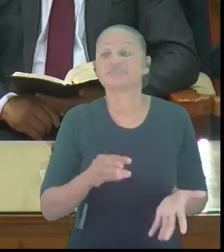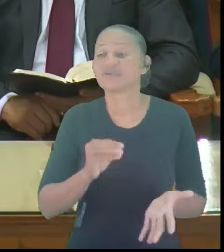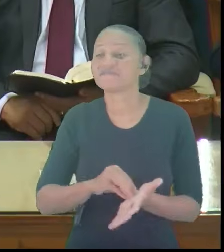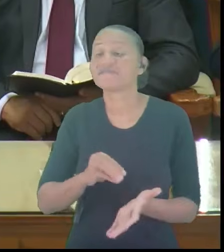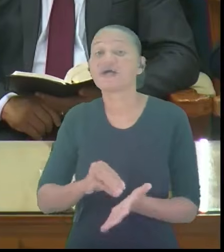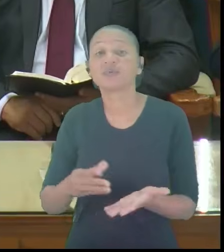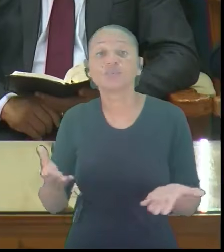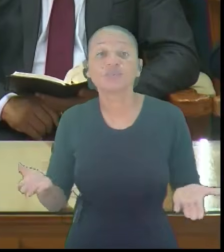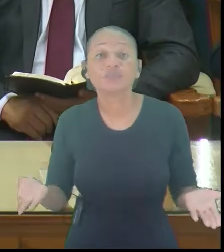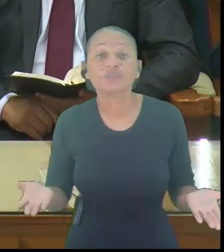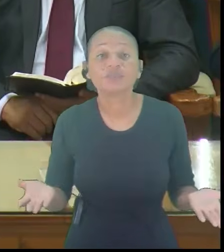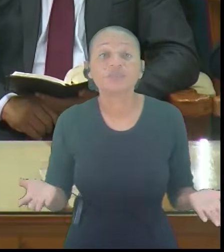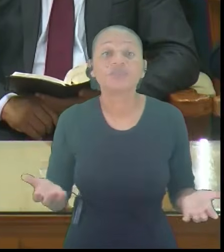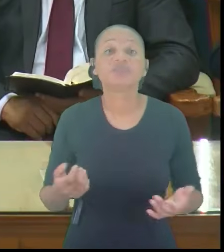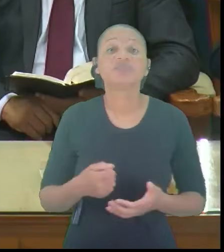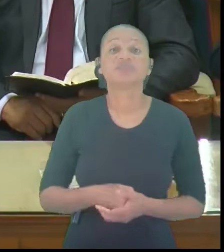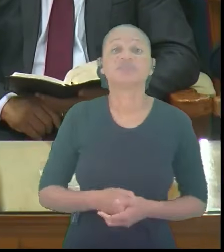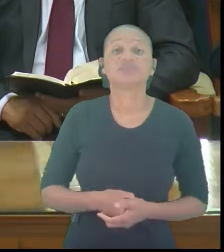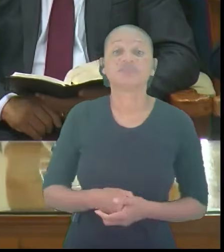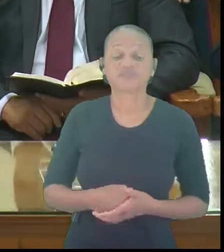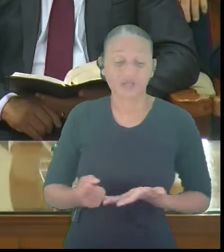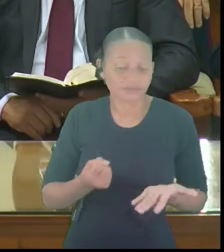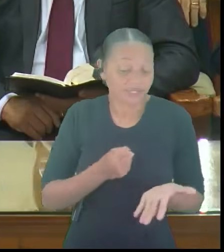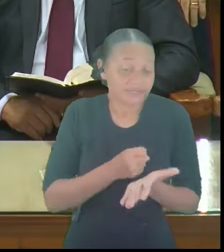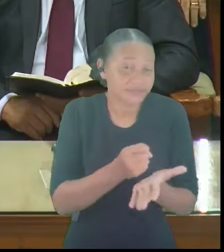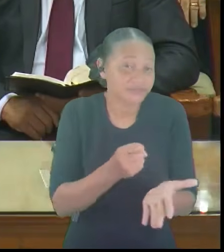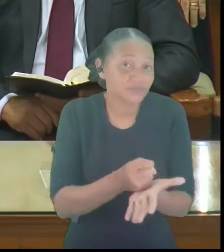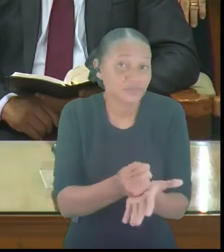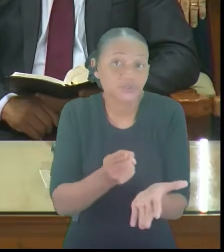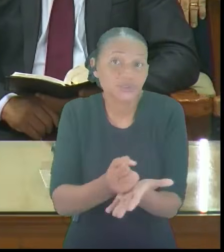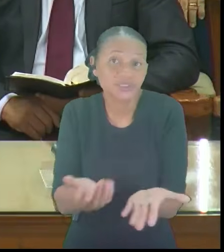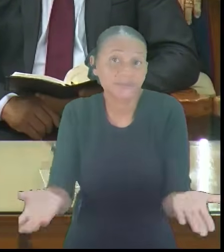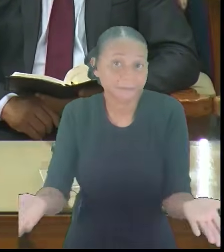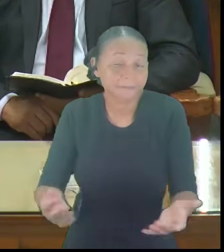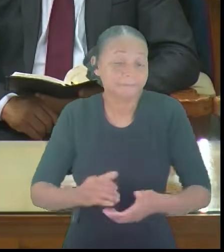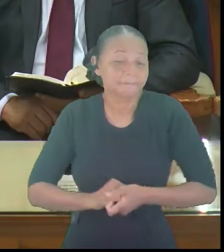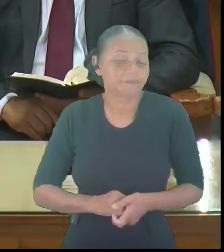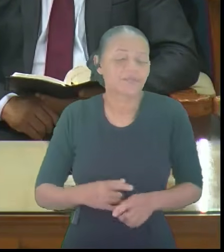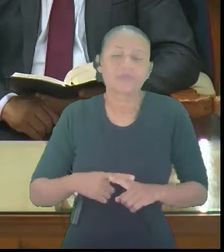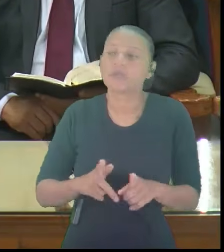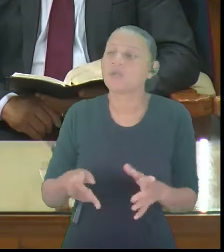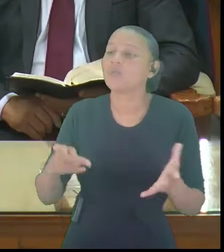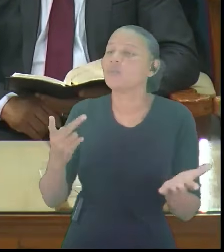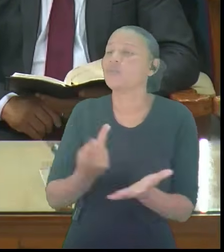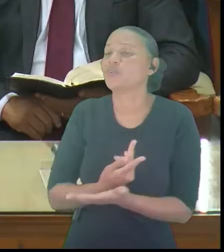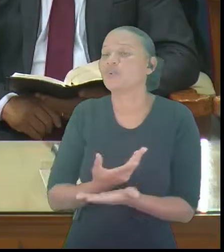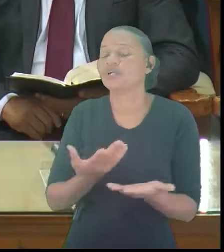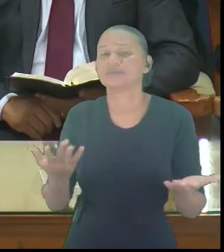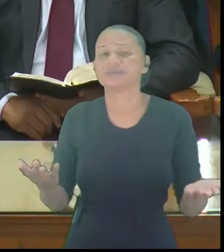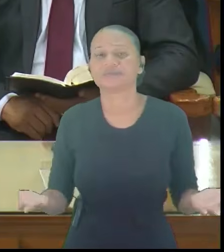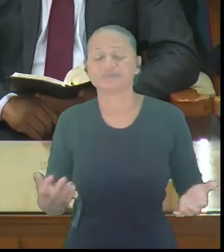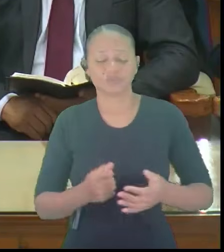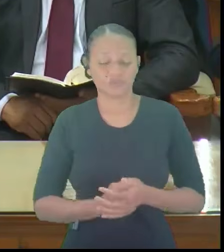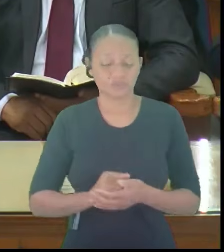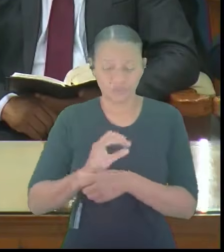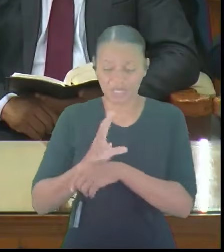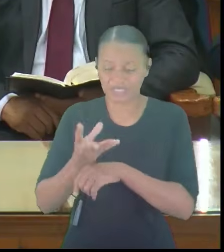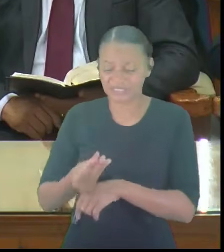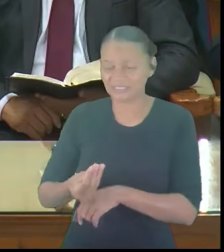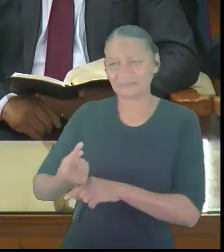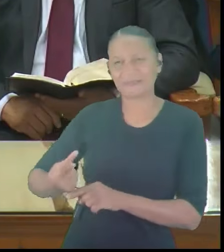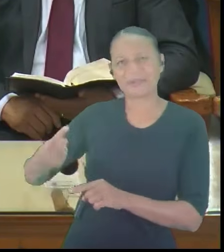quê? Assistência. Falta assistência. Mas o que foi que aconteceu na igreja primitiva?